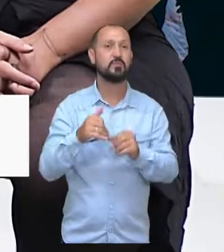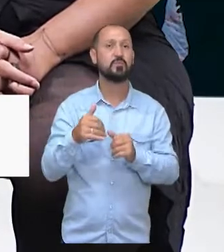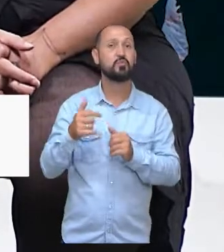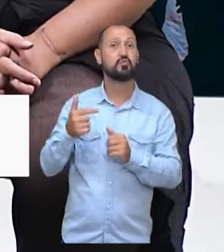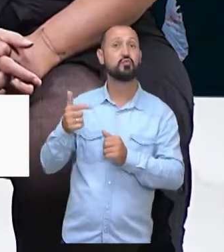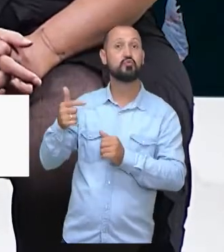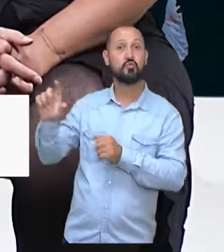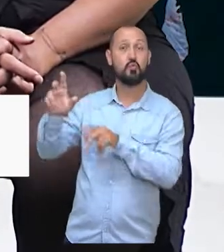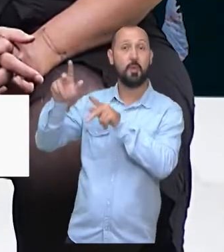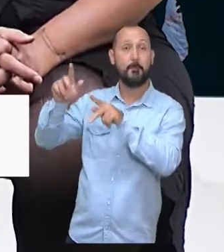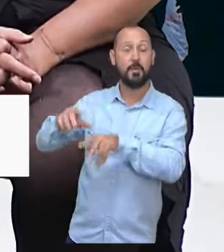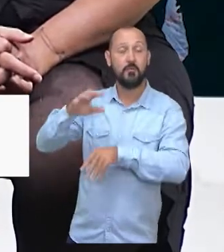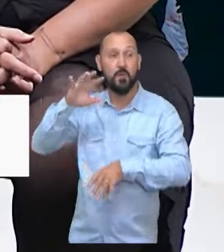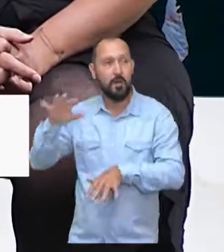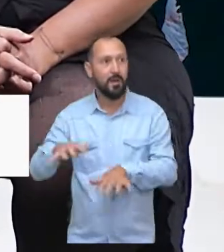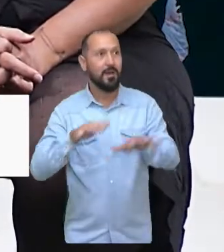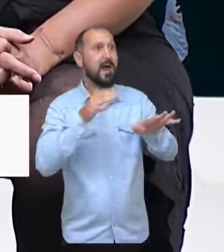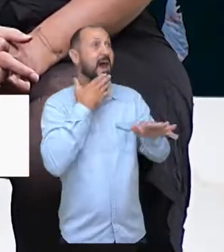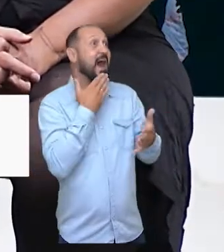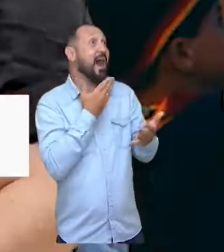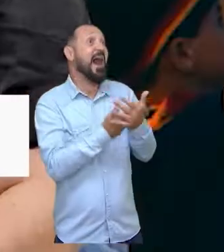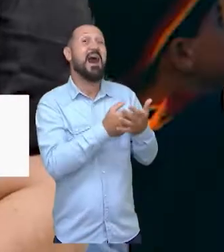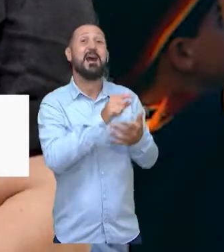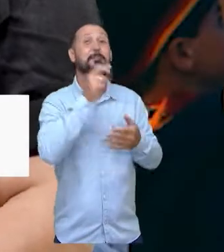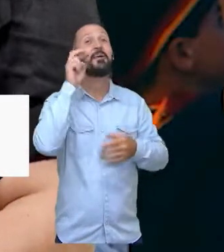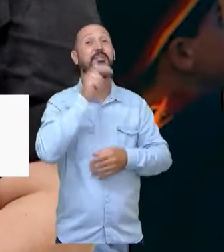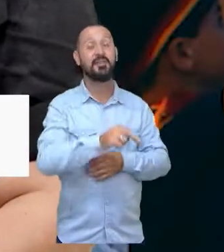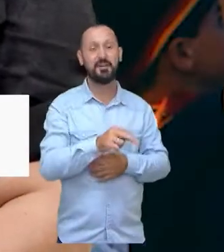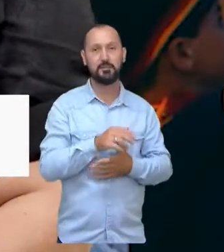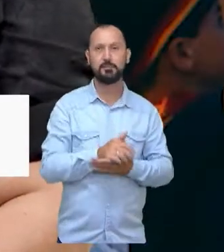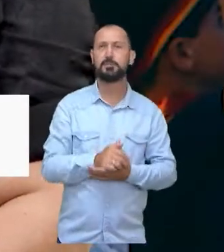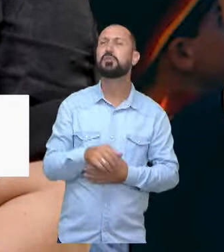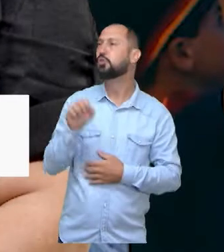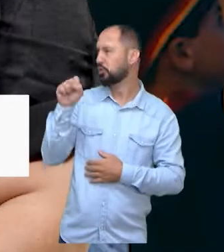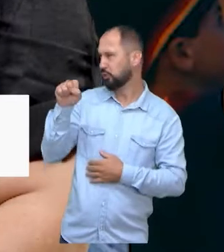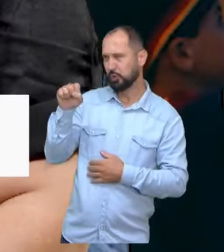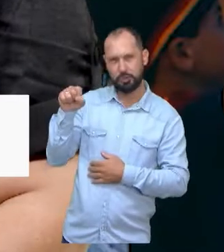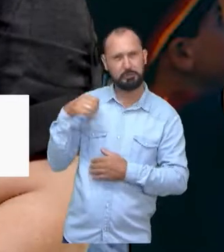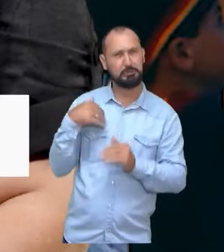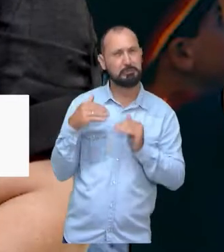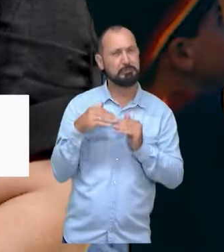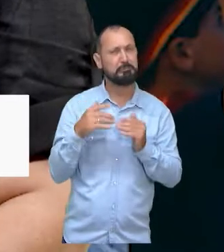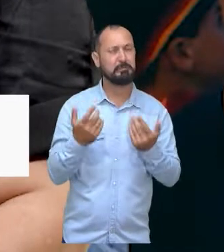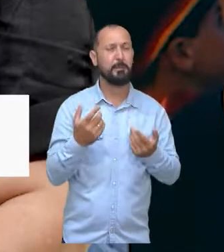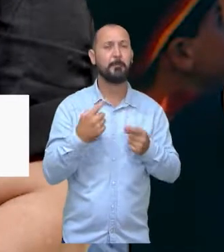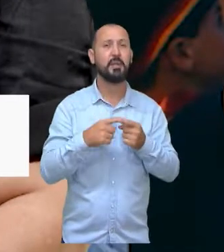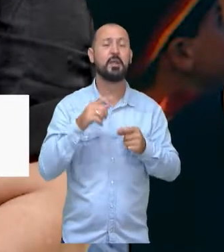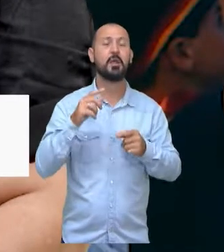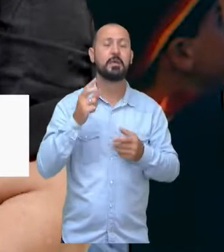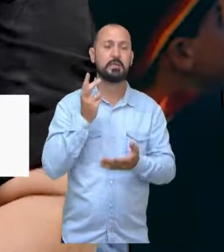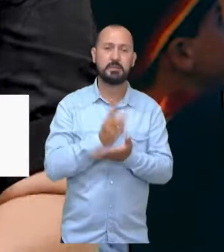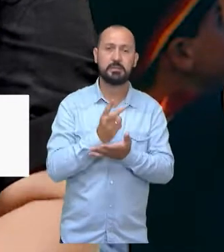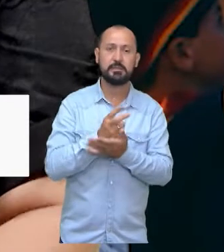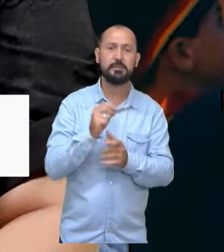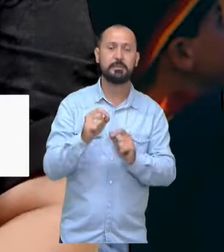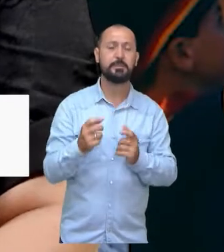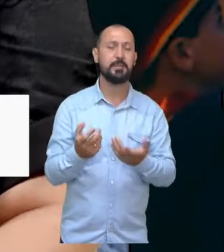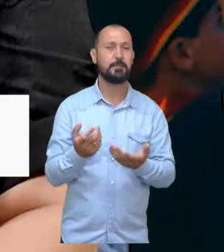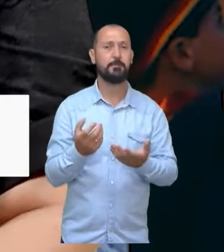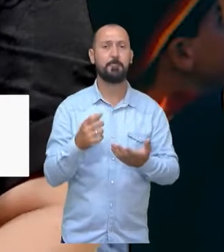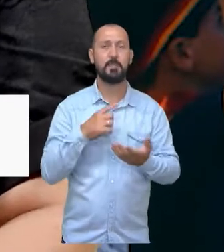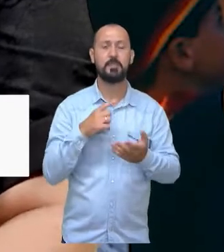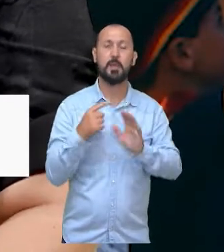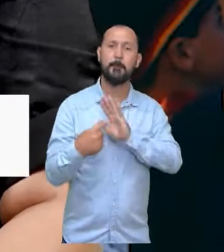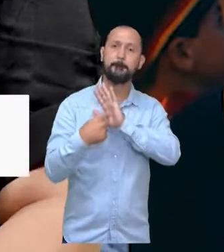da sociedade para assistirem esses espetáculos? Acredito que sim, já que eu acho que sempre quando tem